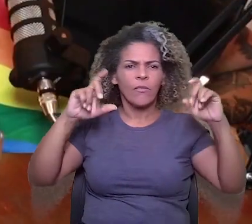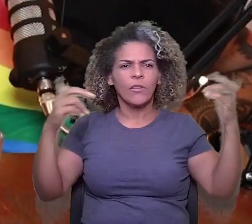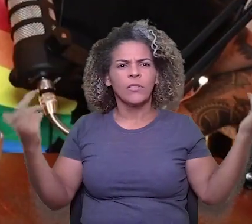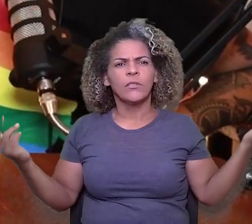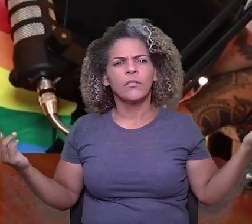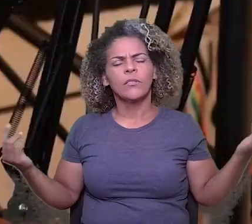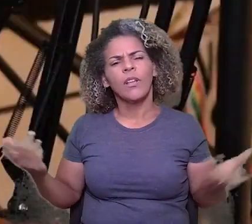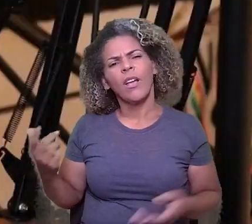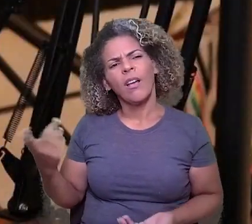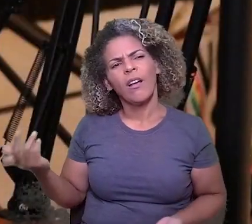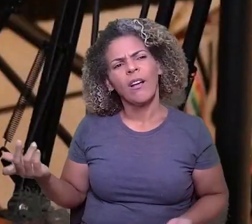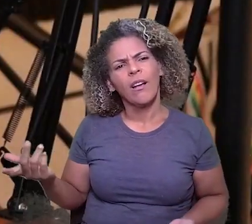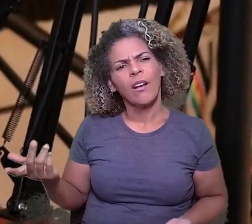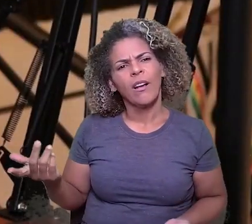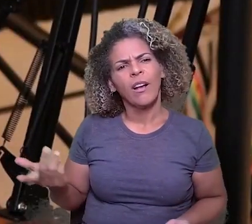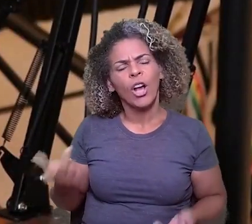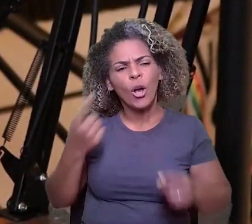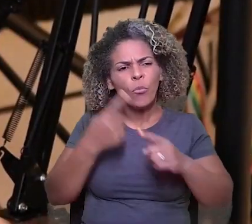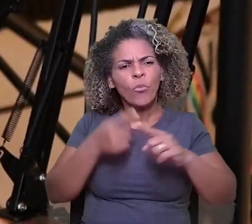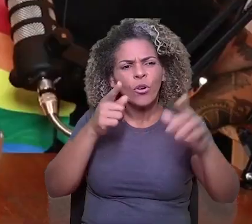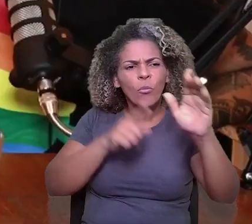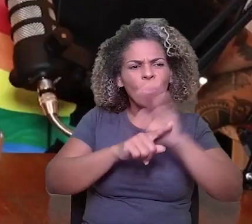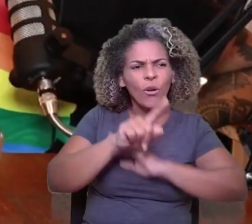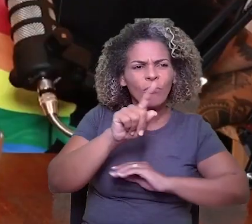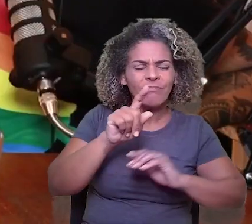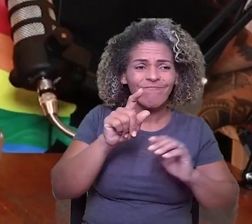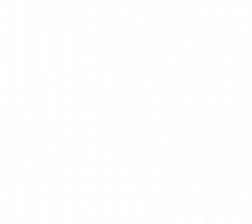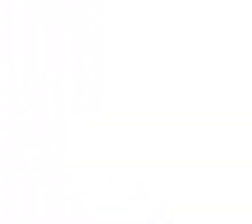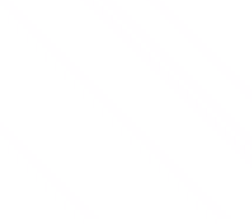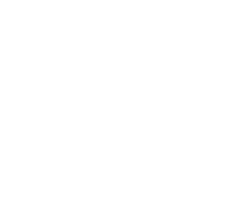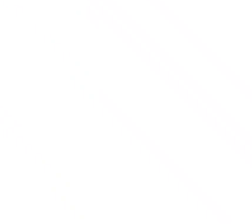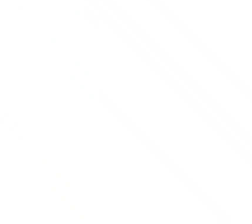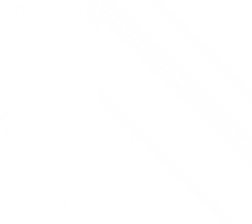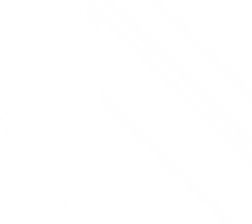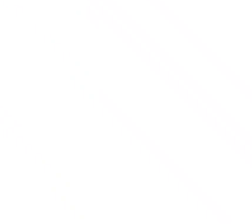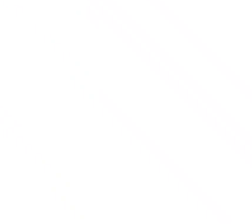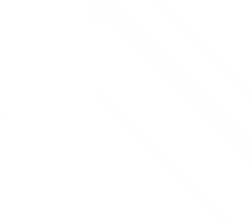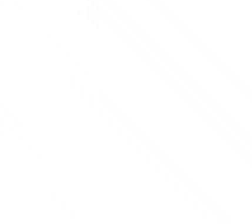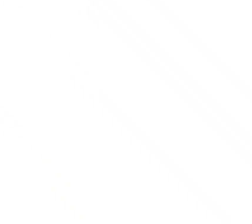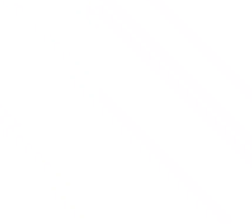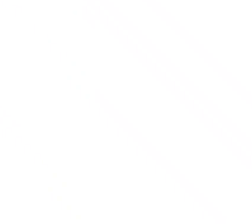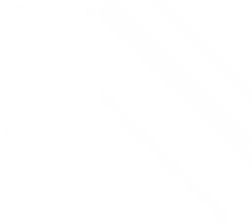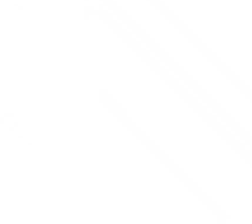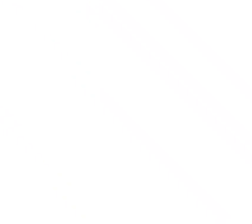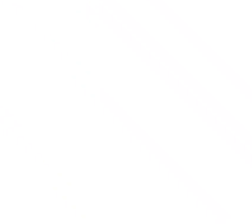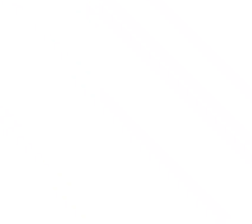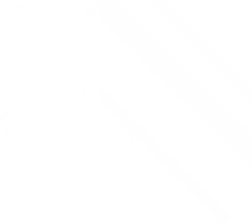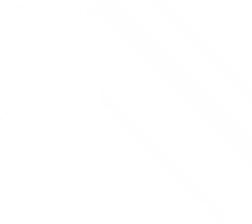pariu. Uma arma na minha cabeça. Eu em quatro... Por isso que eu te pergunto se vale a pena. Pode, pode.